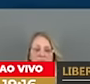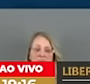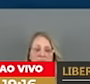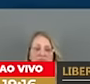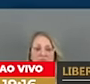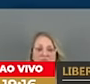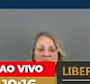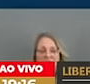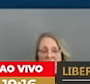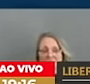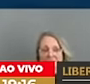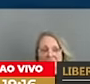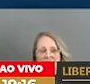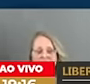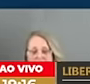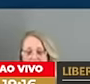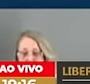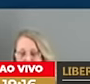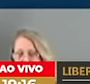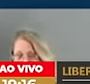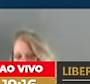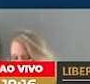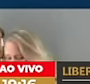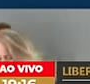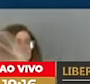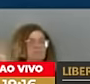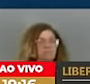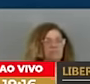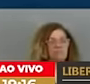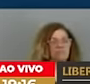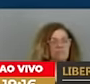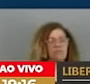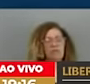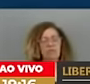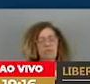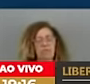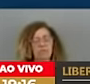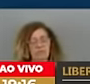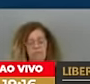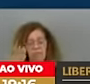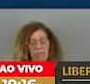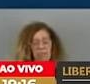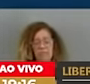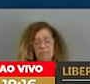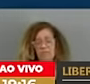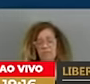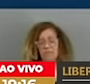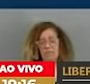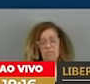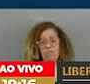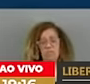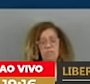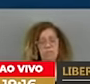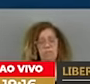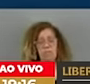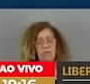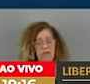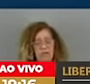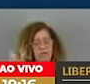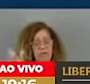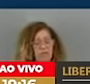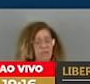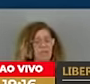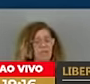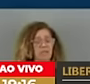se esquecer o perdeu o derrotamos o bolsonarismo pois essa semana mais